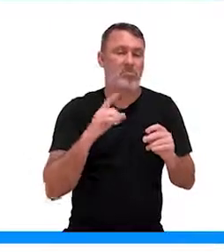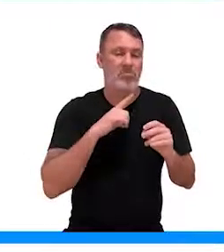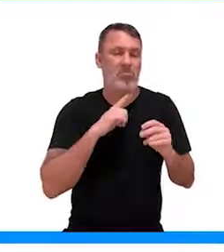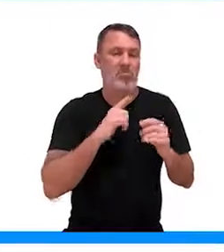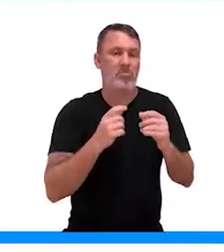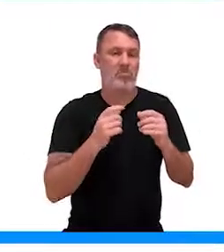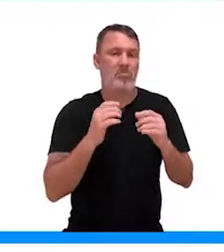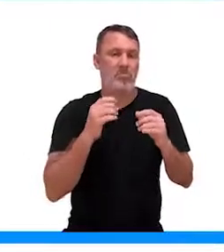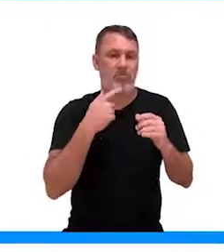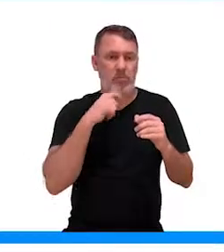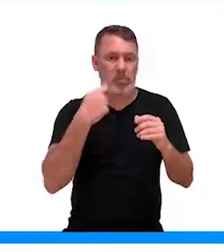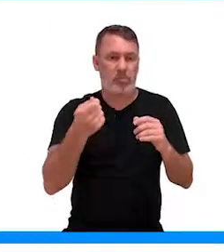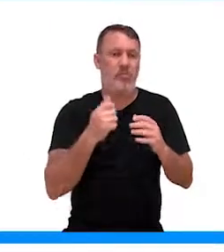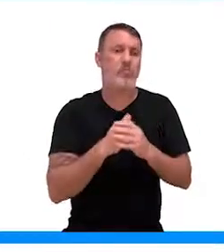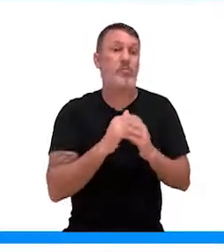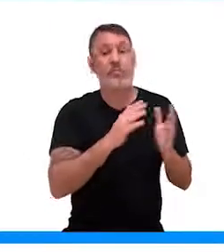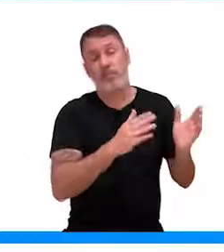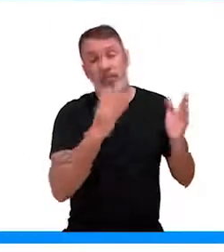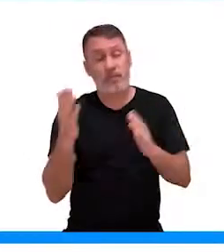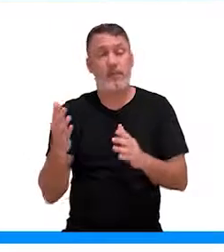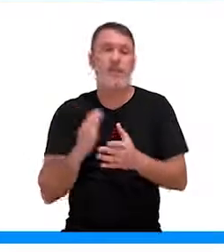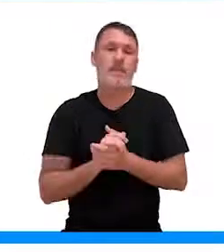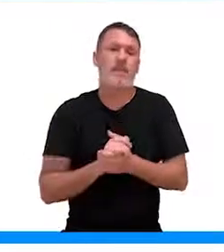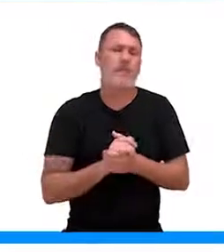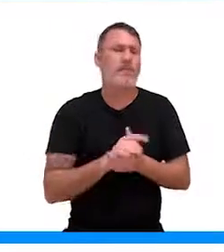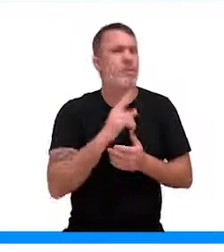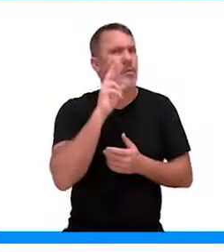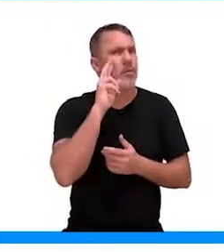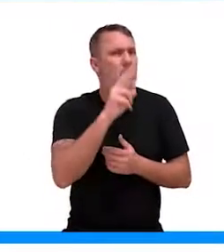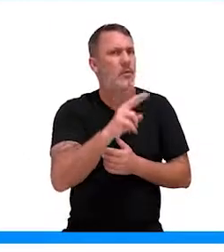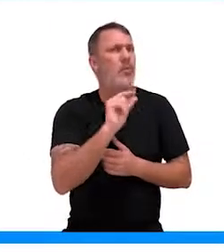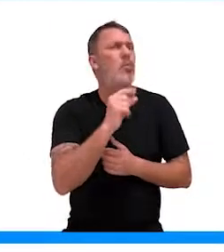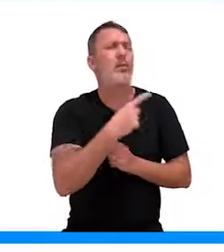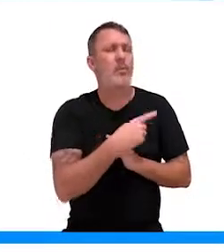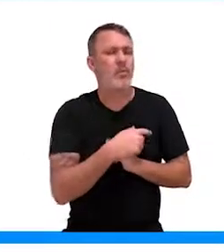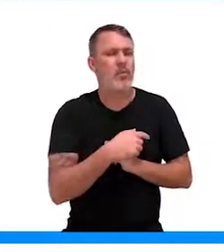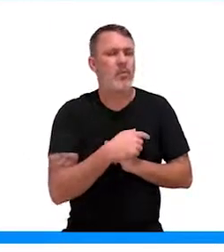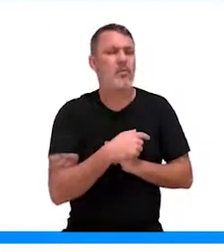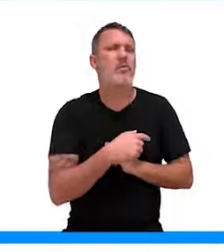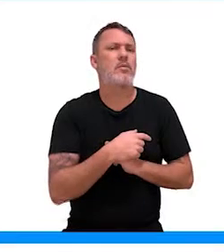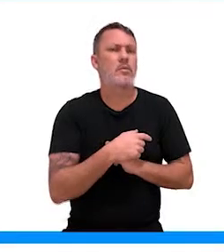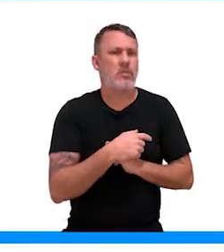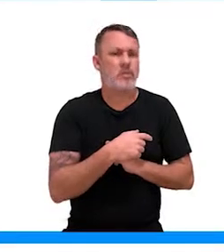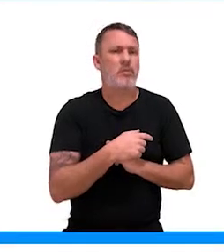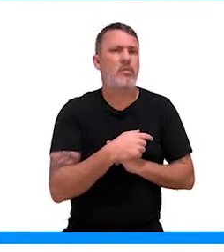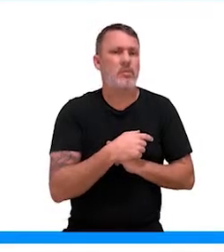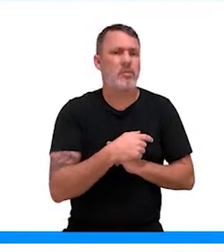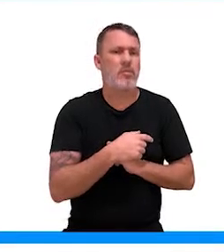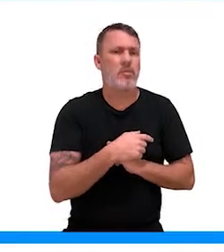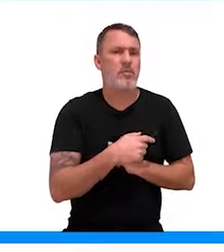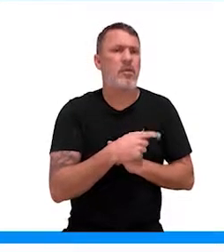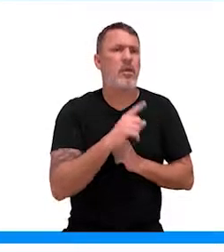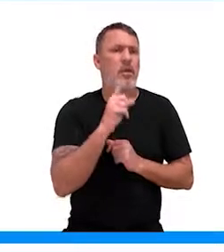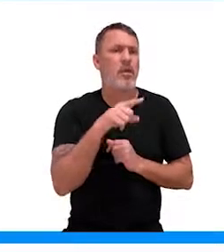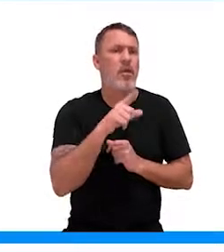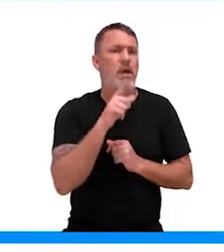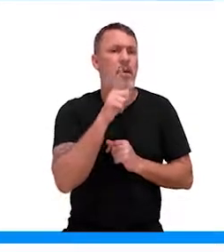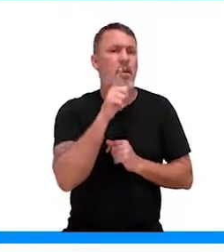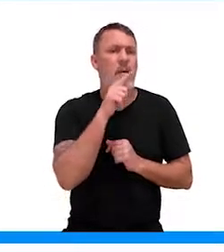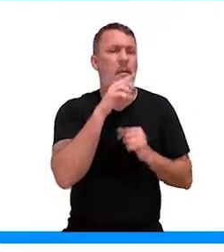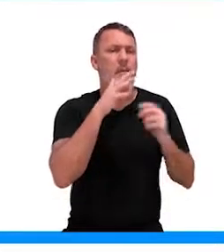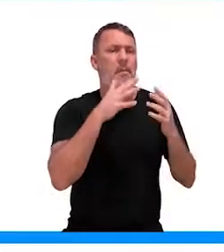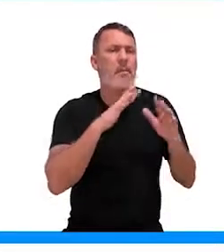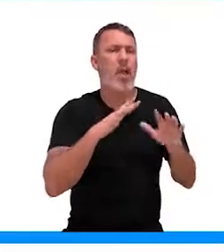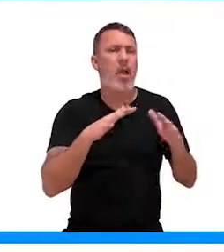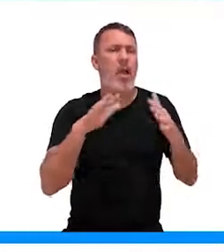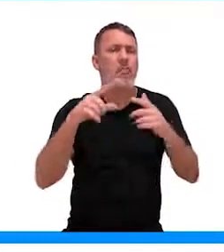Antártico, ok? Continuando, olha só as correntes marítimas. As correntes marítimas,